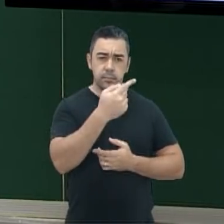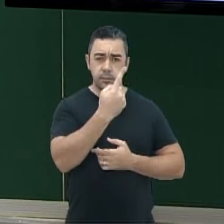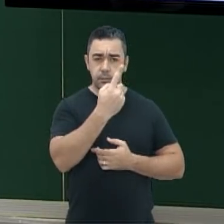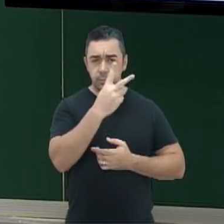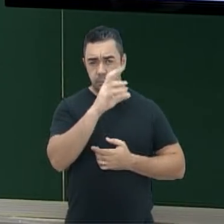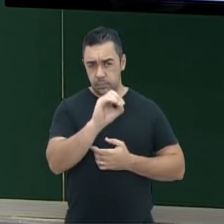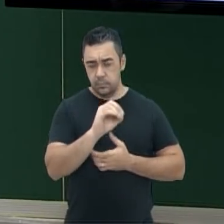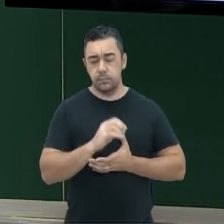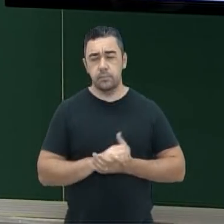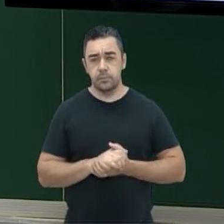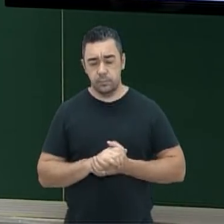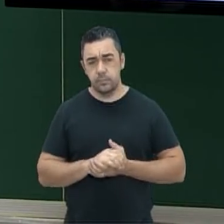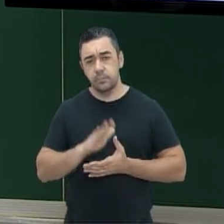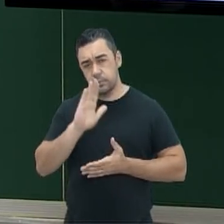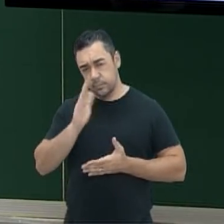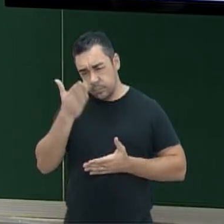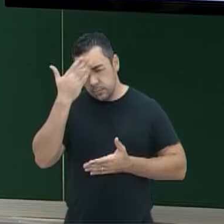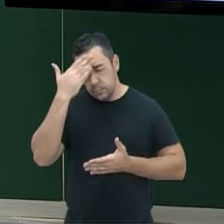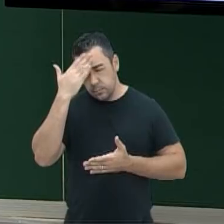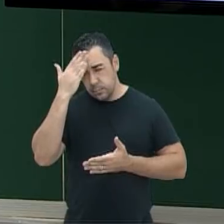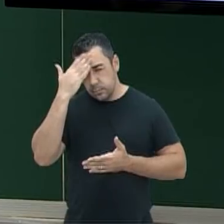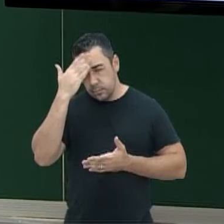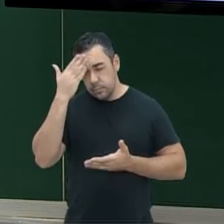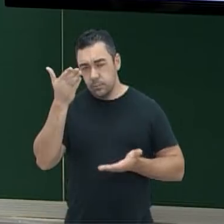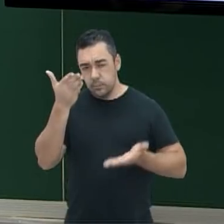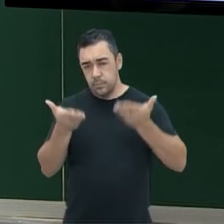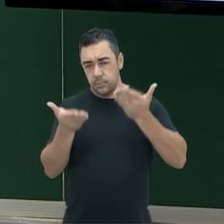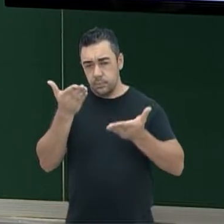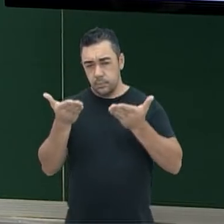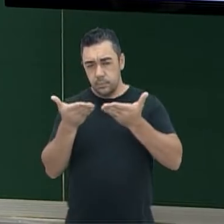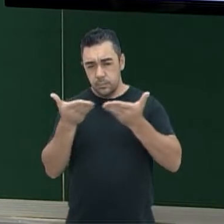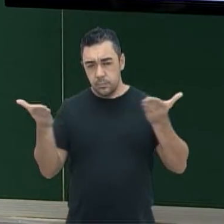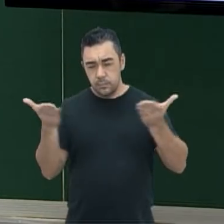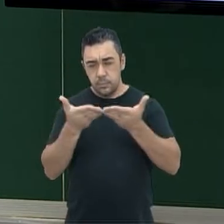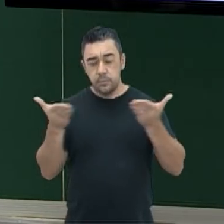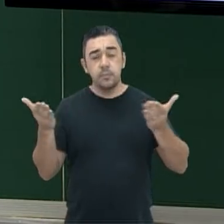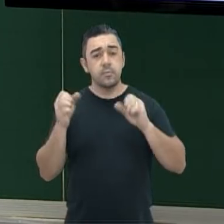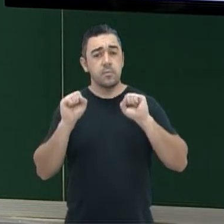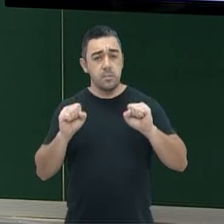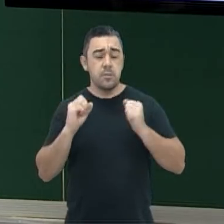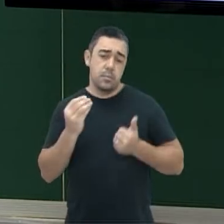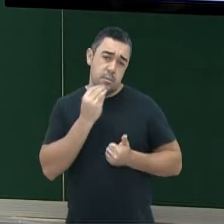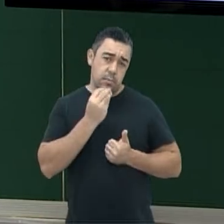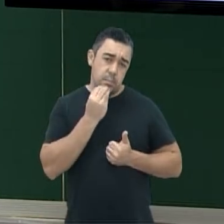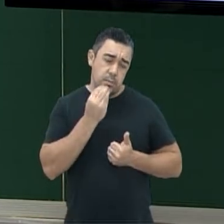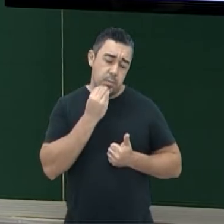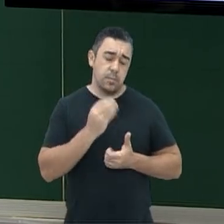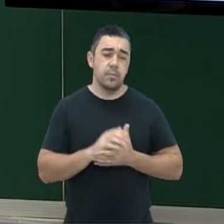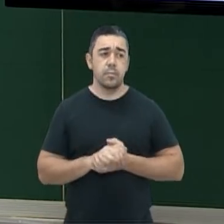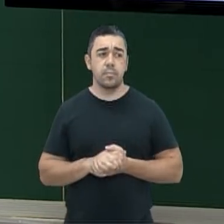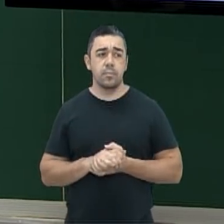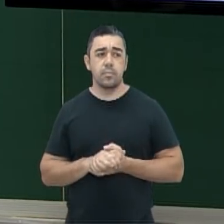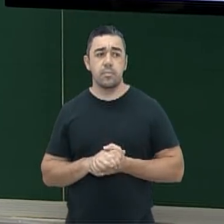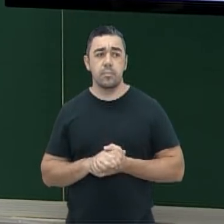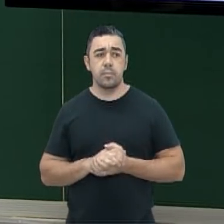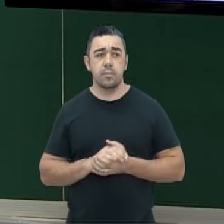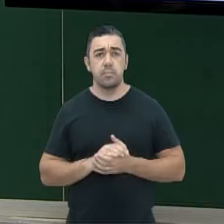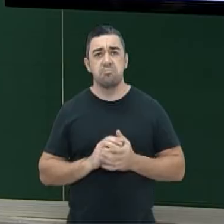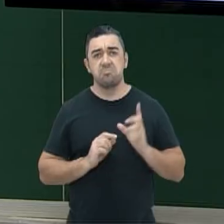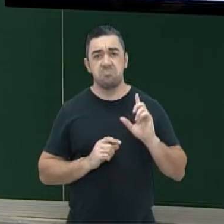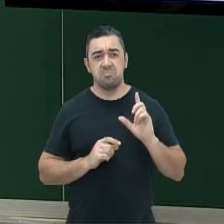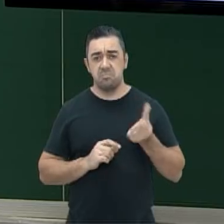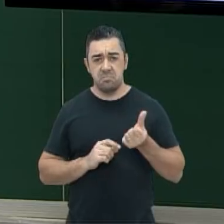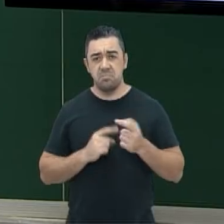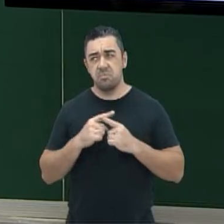120? A gente já sabe que elas são equivalentes, mas eu podia fazer a tentativa, eu podia pensar assim, ó,